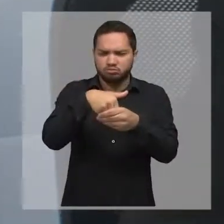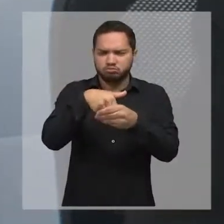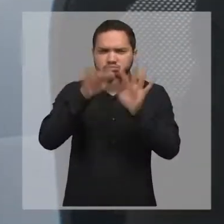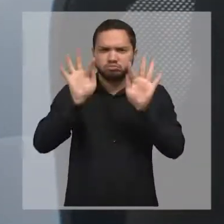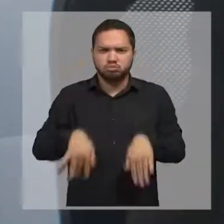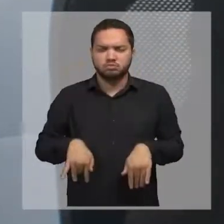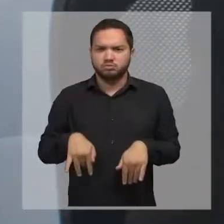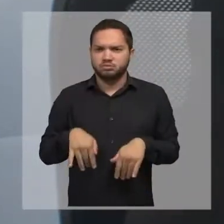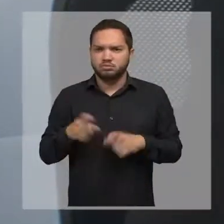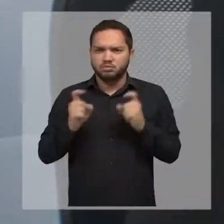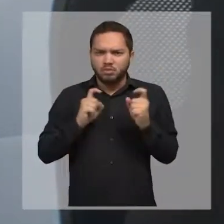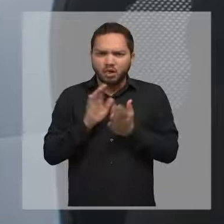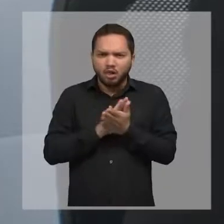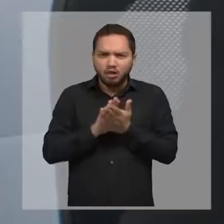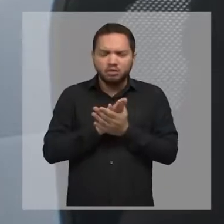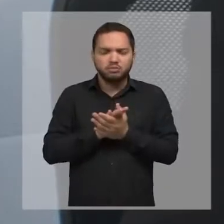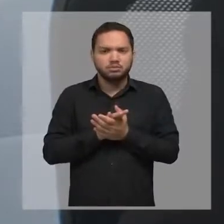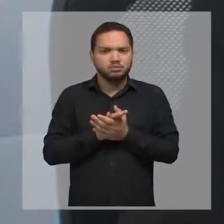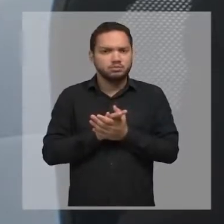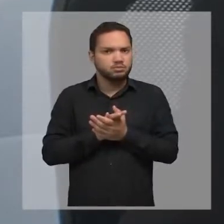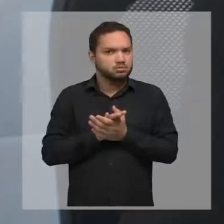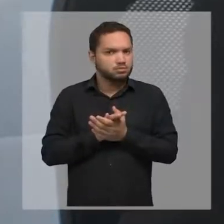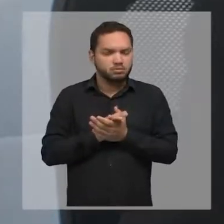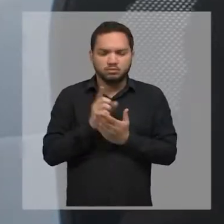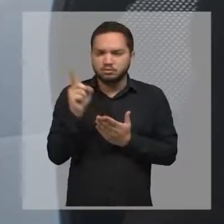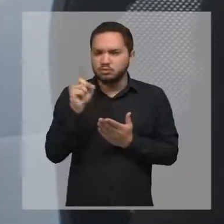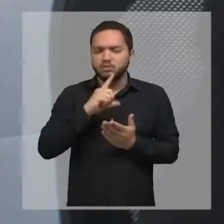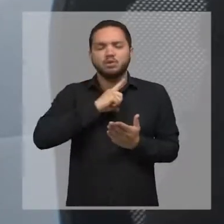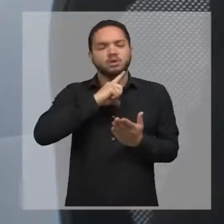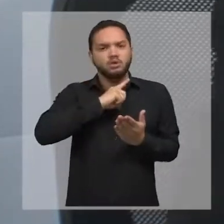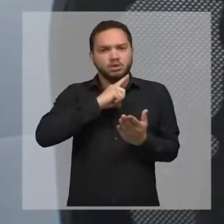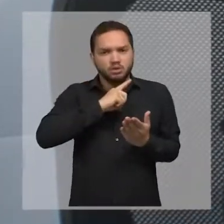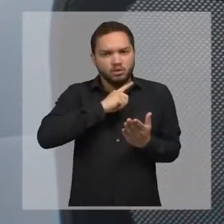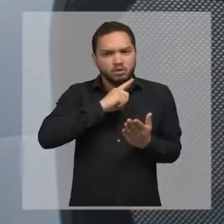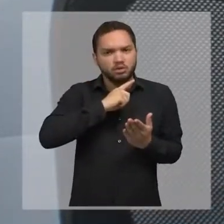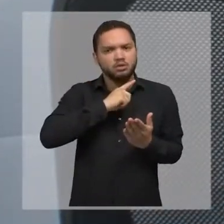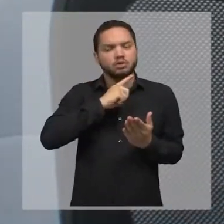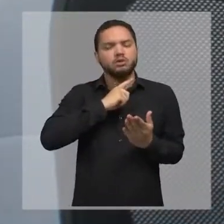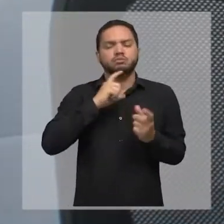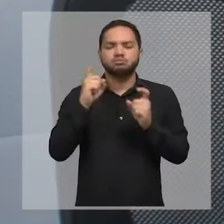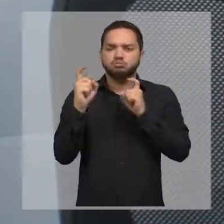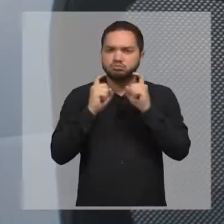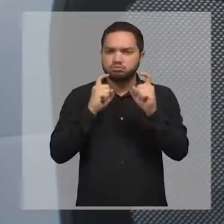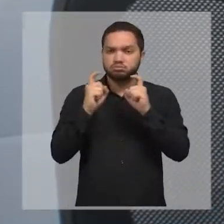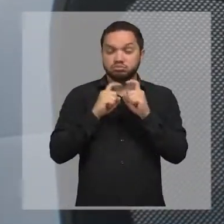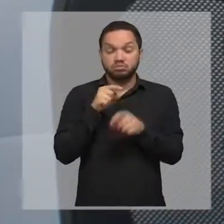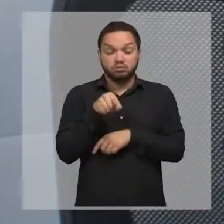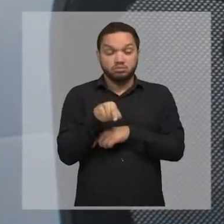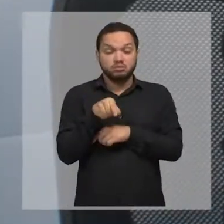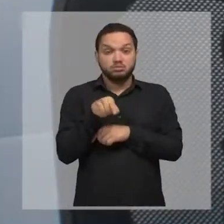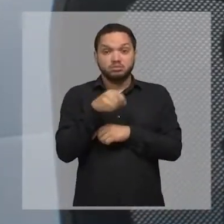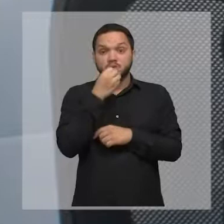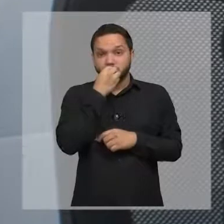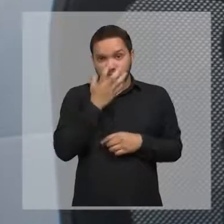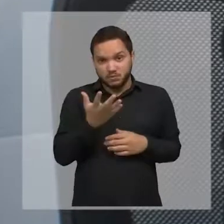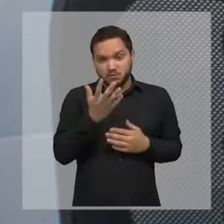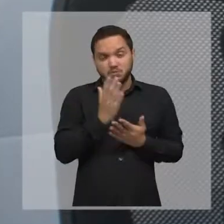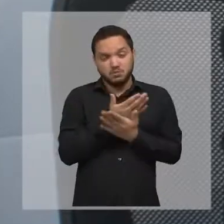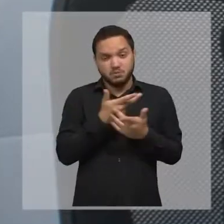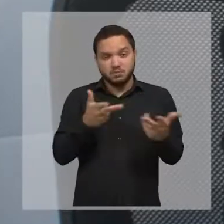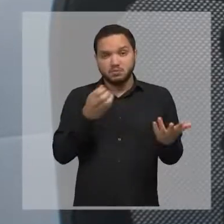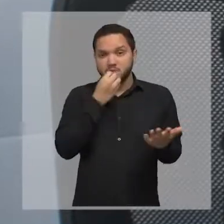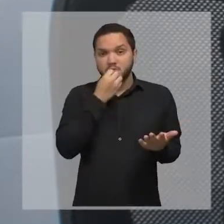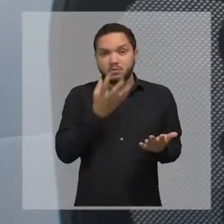e pay-baf. Ninguém discute. É todo uma simbologia muito forte. E é interessante. Em